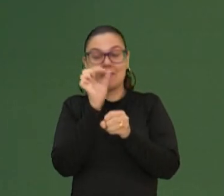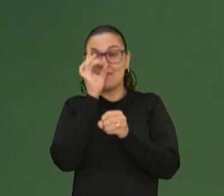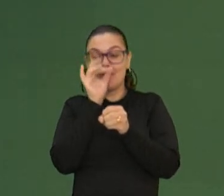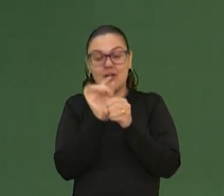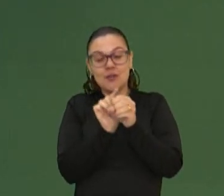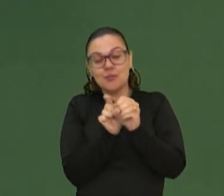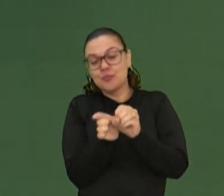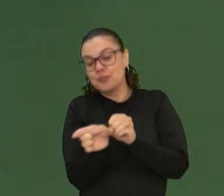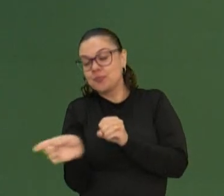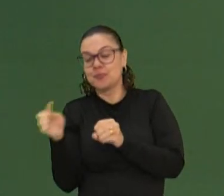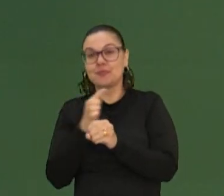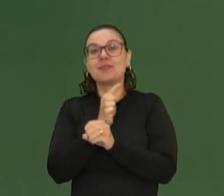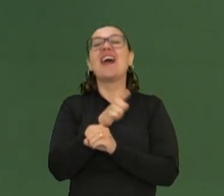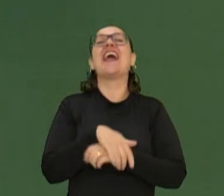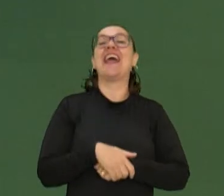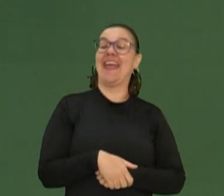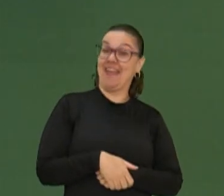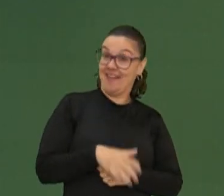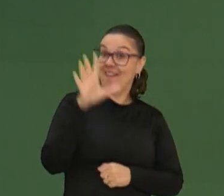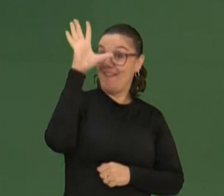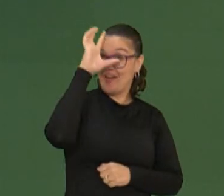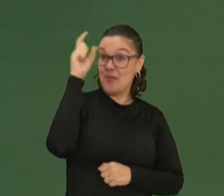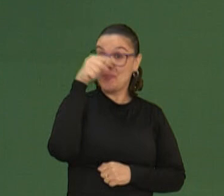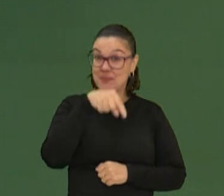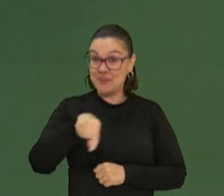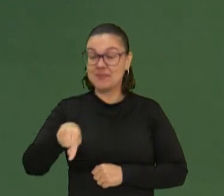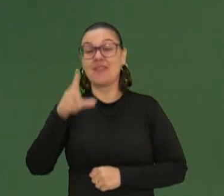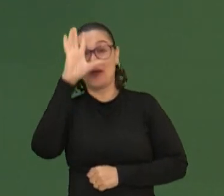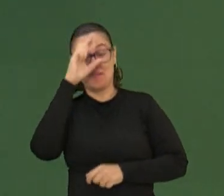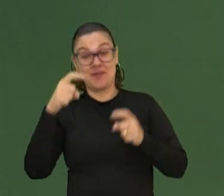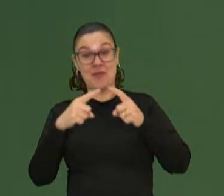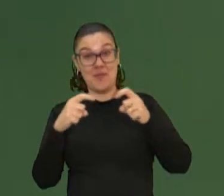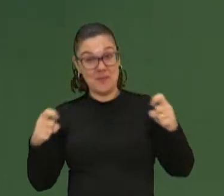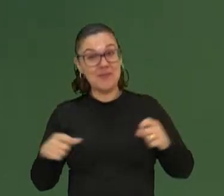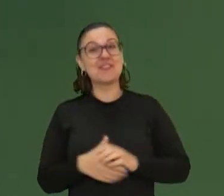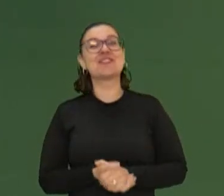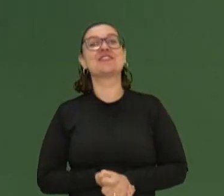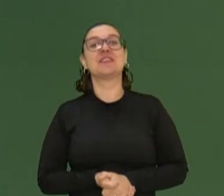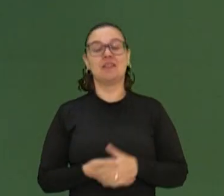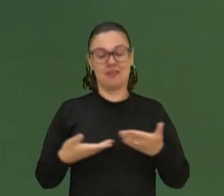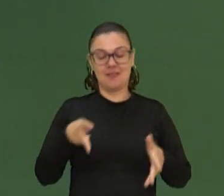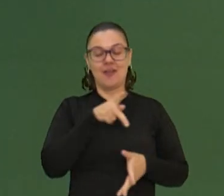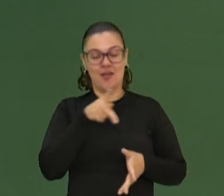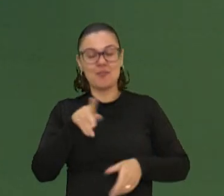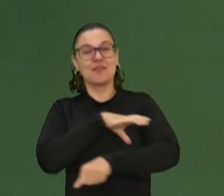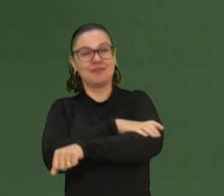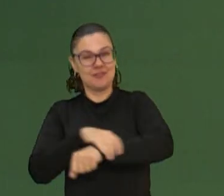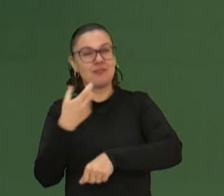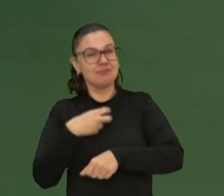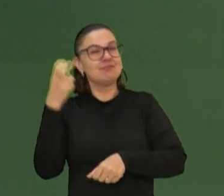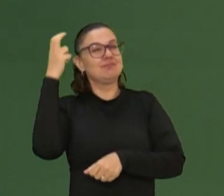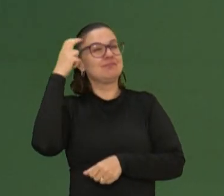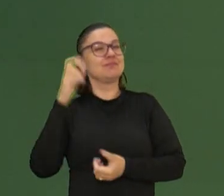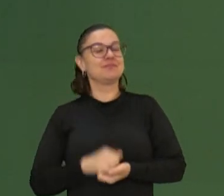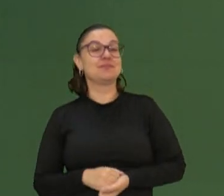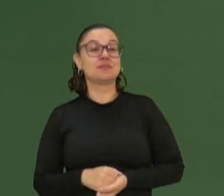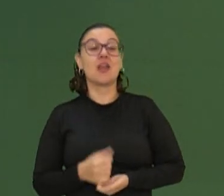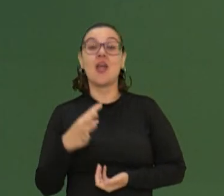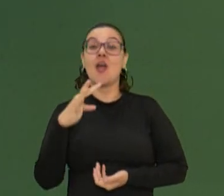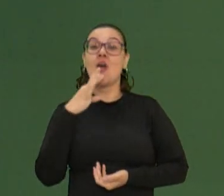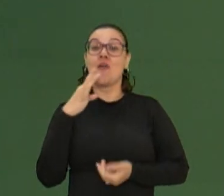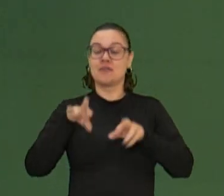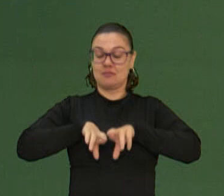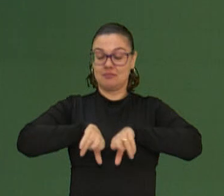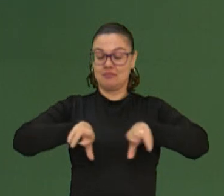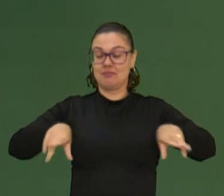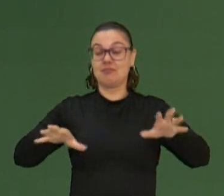rama. Ah, viu? Outra coisa que a aula de biologia contribuiu na sua vida. Professor Jefferson é cultura. Conhecer os órgãos vegetais